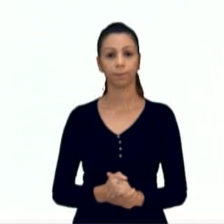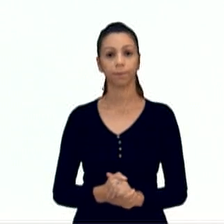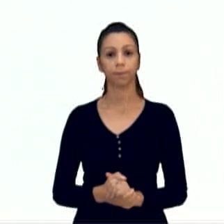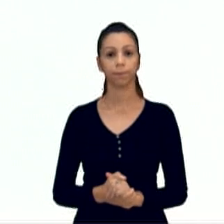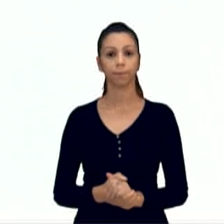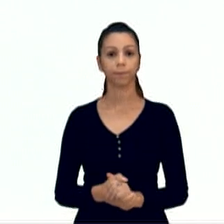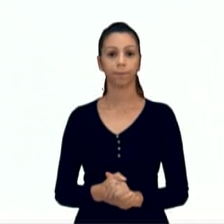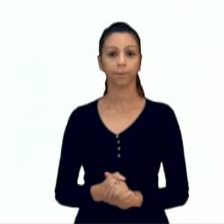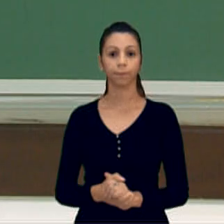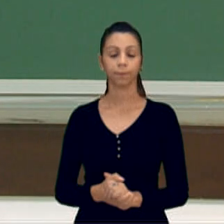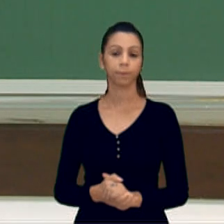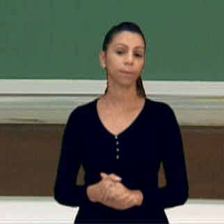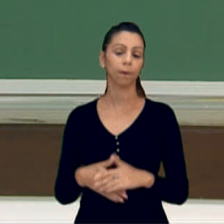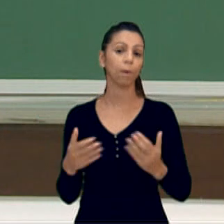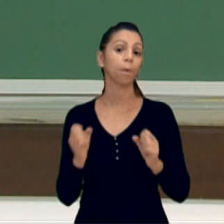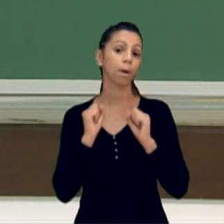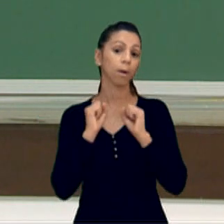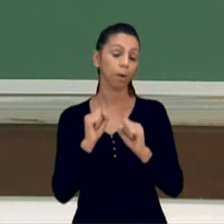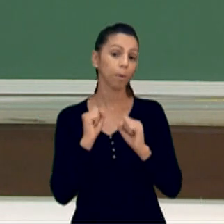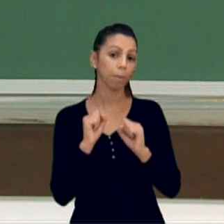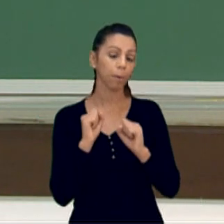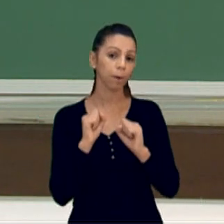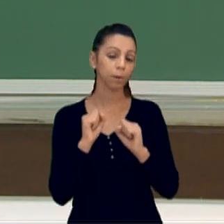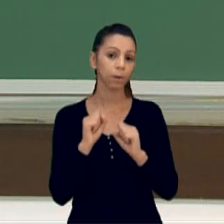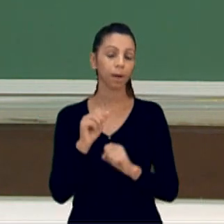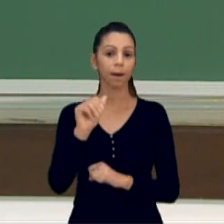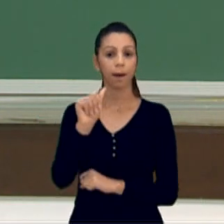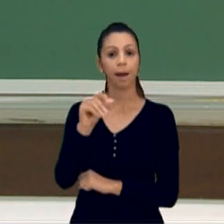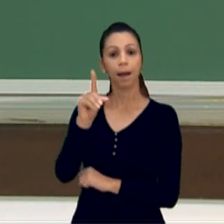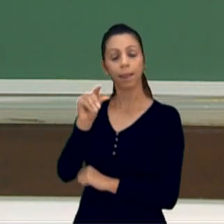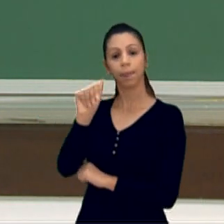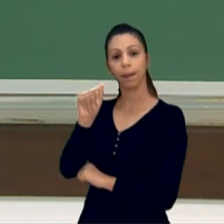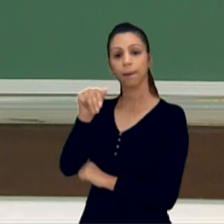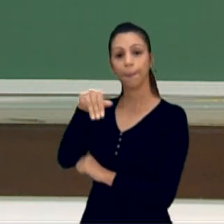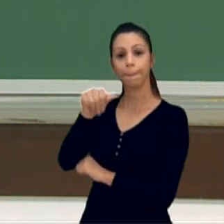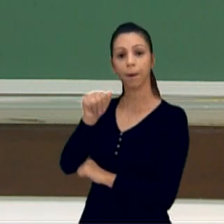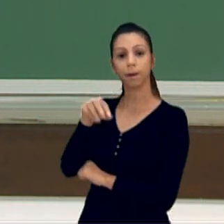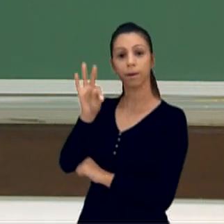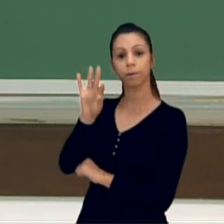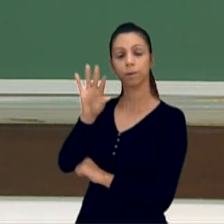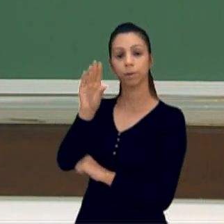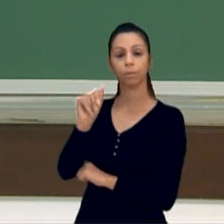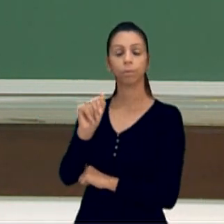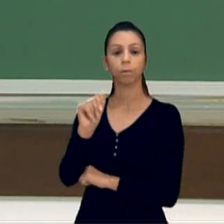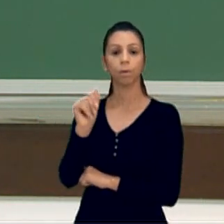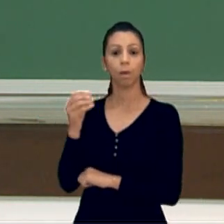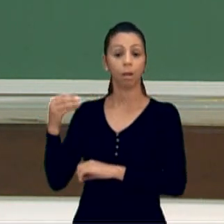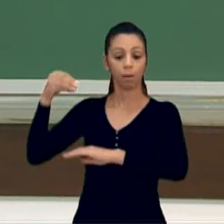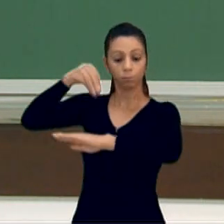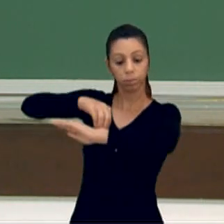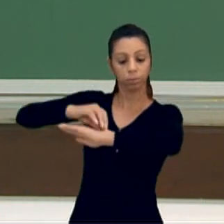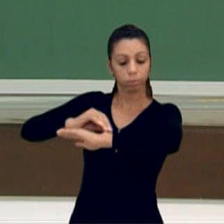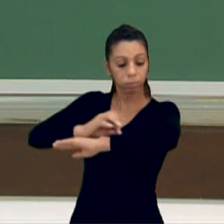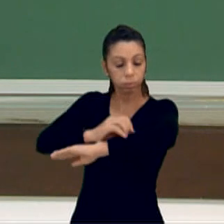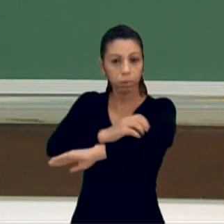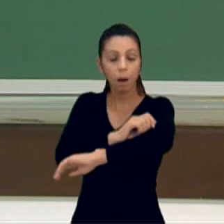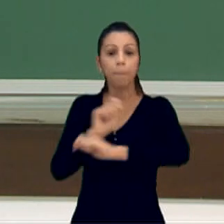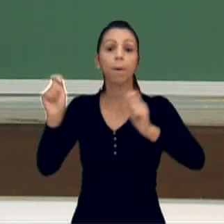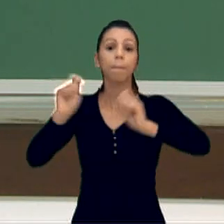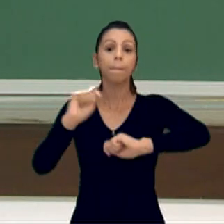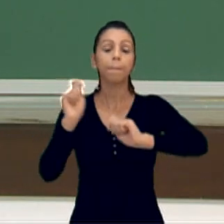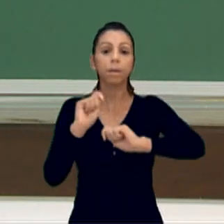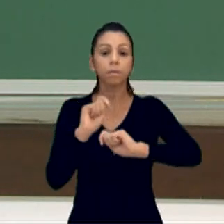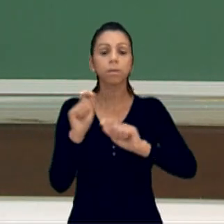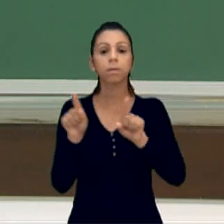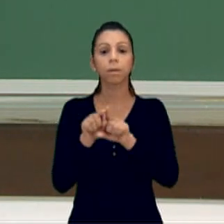diz assim, ó, eu posso ter adamantium fundido nos meus ossos, mas eu ainda preciso do cálcio